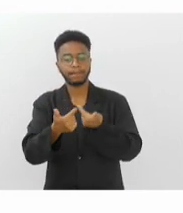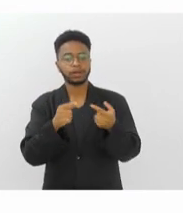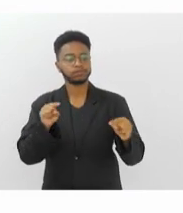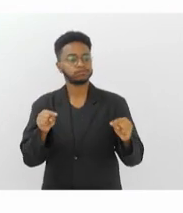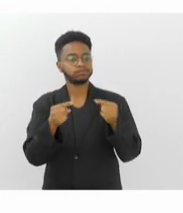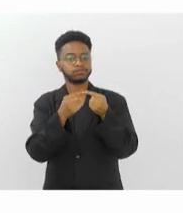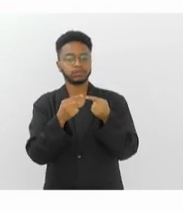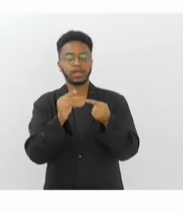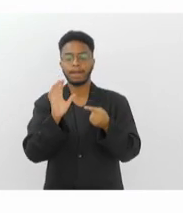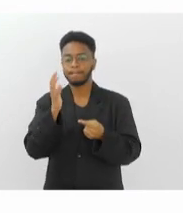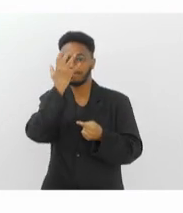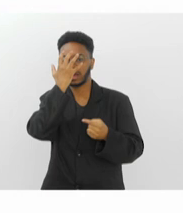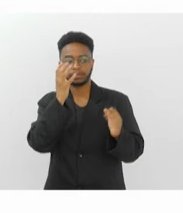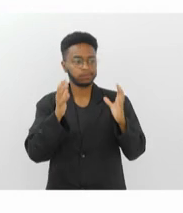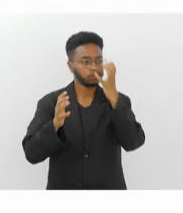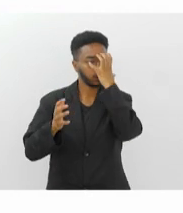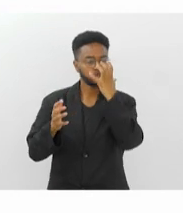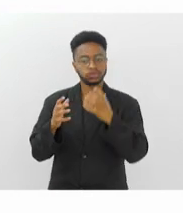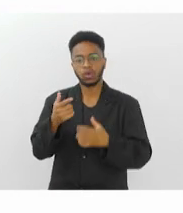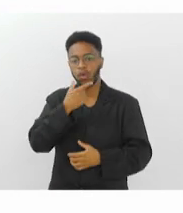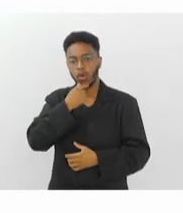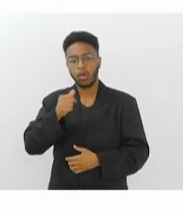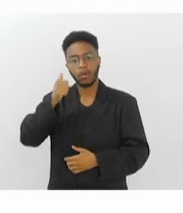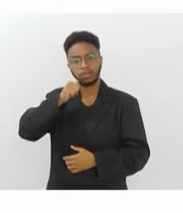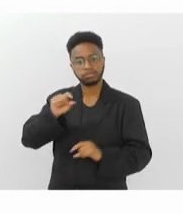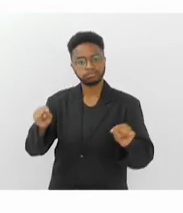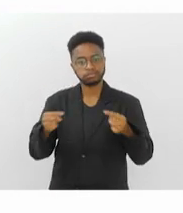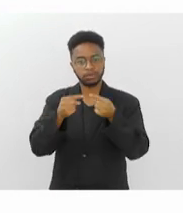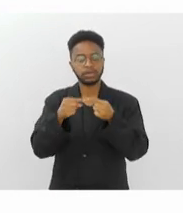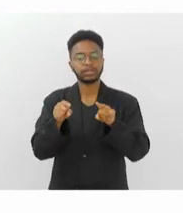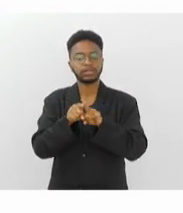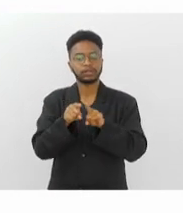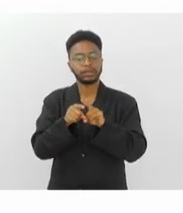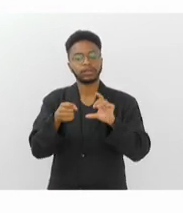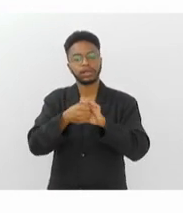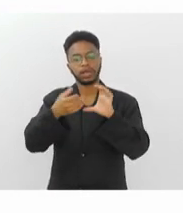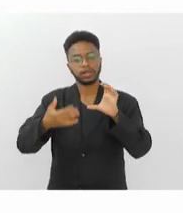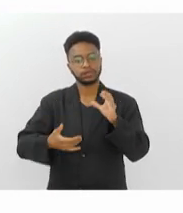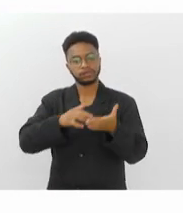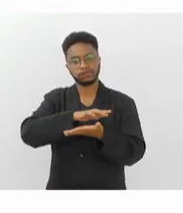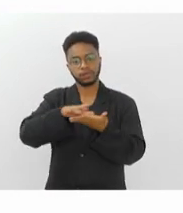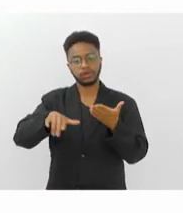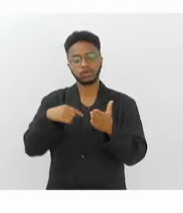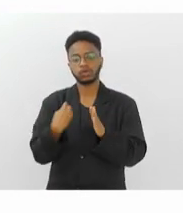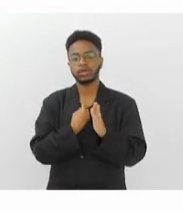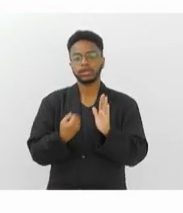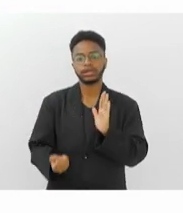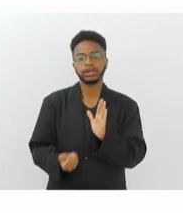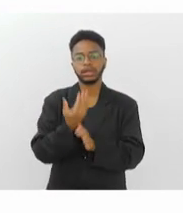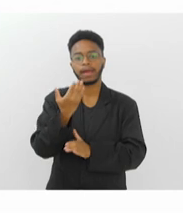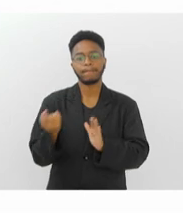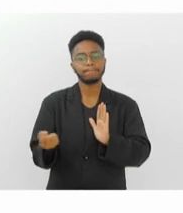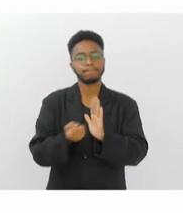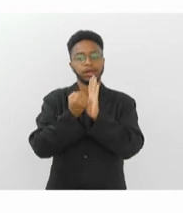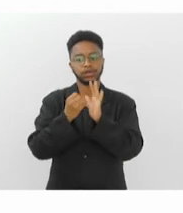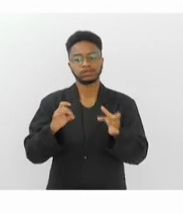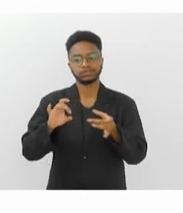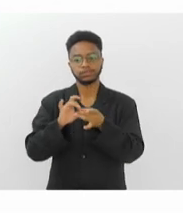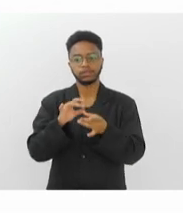máscara masculina e feminina e através dos seus traços e expressões criámos uma marca com a assinatura para a